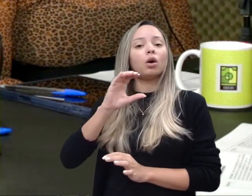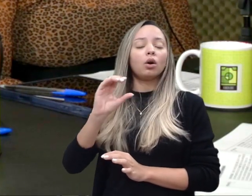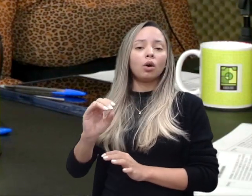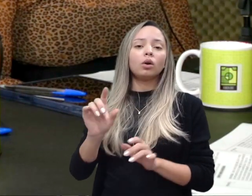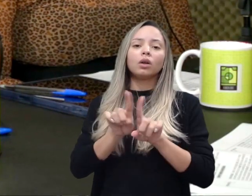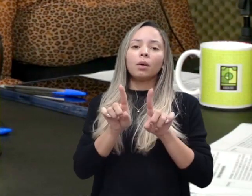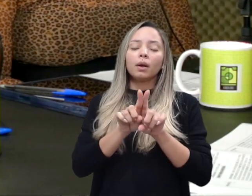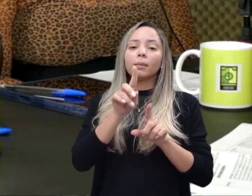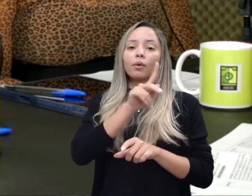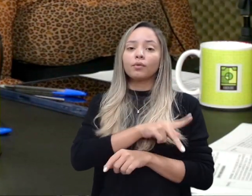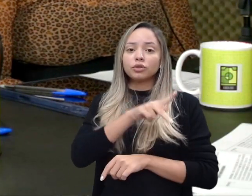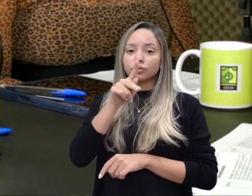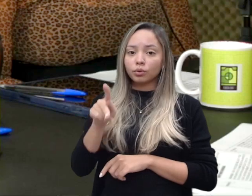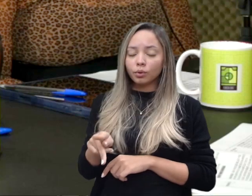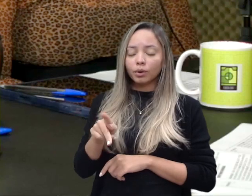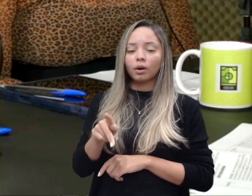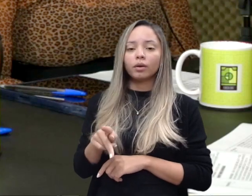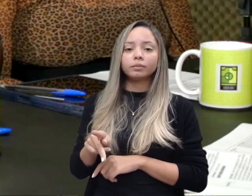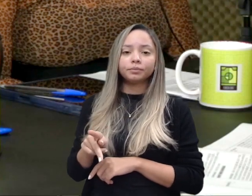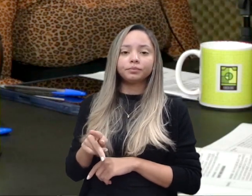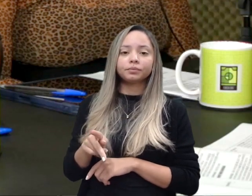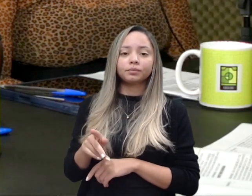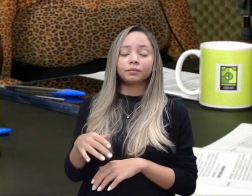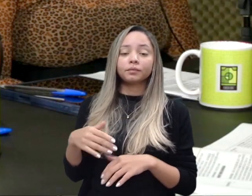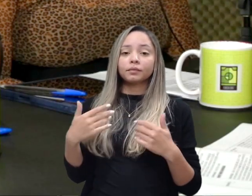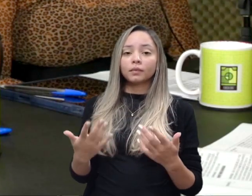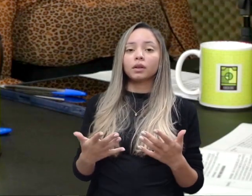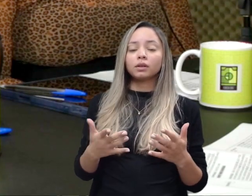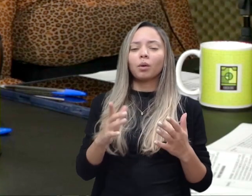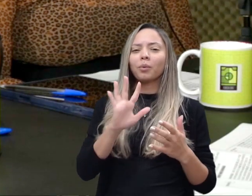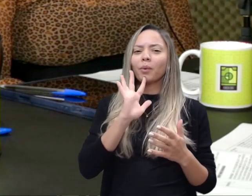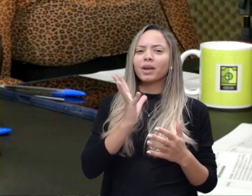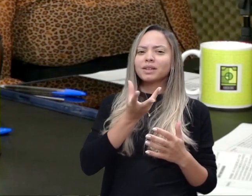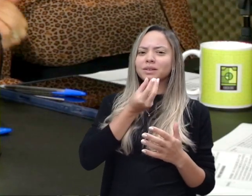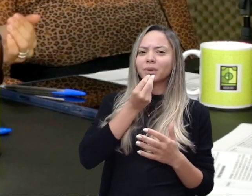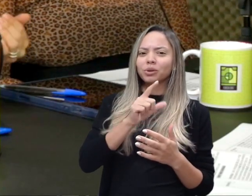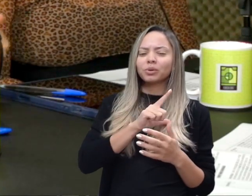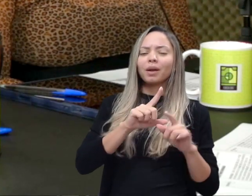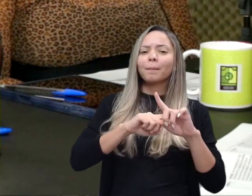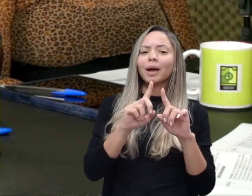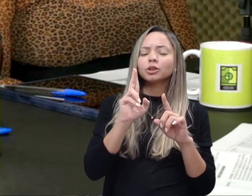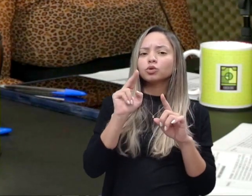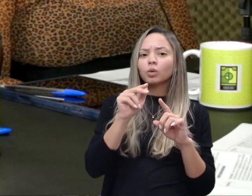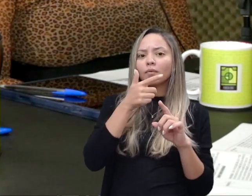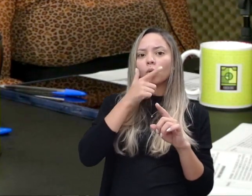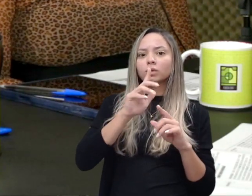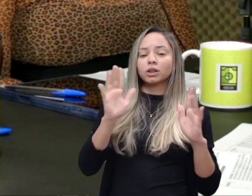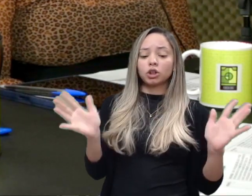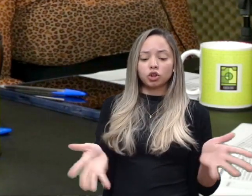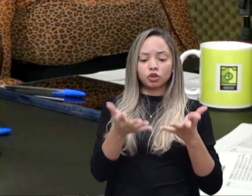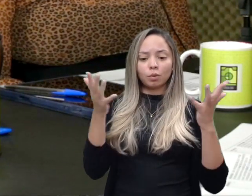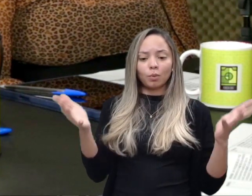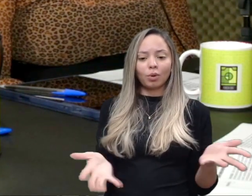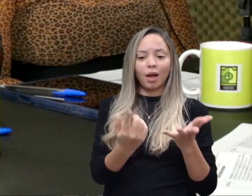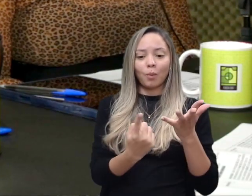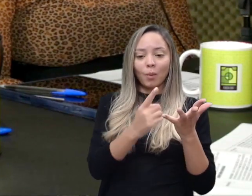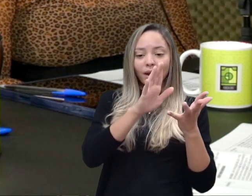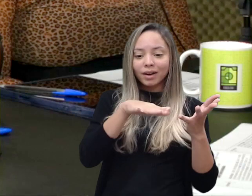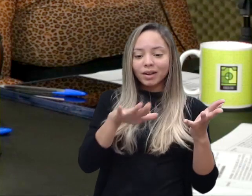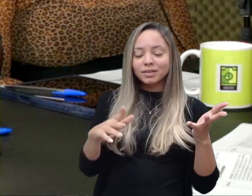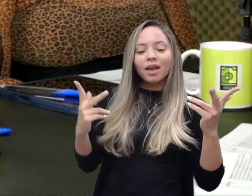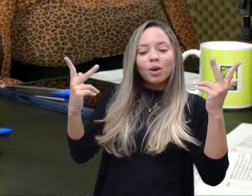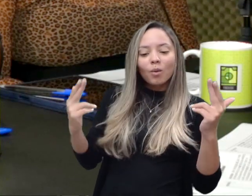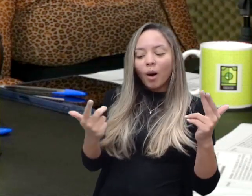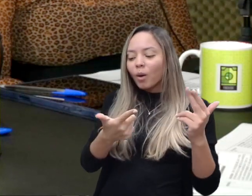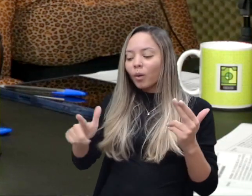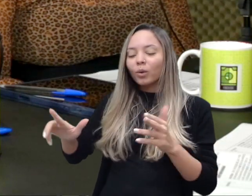exemplo, mais conteúdo técnico que eu tenho, eu nunca vou conseguir estimular uma criança da forma como uma outra criança estimula. É um lugar que eu nunca